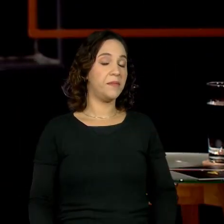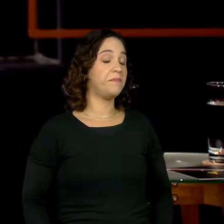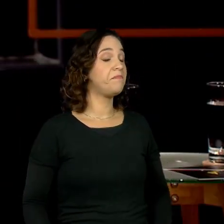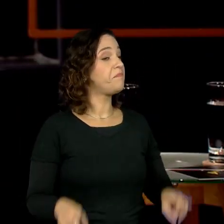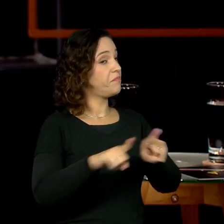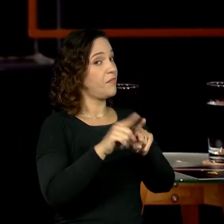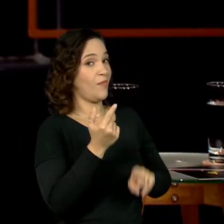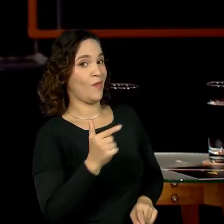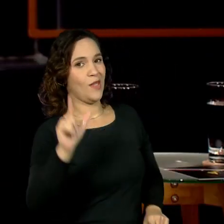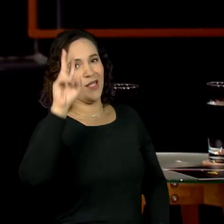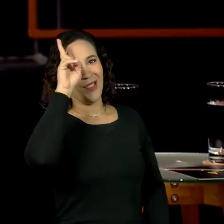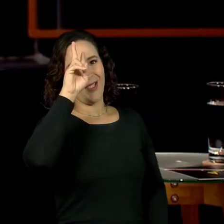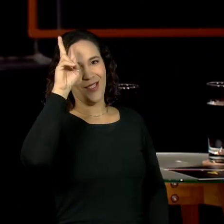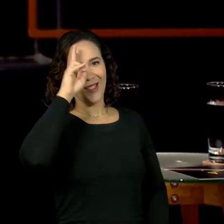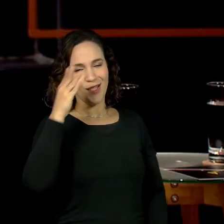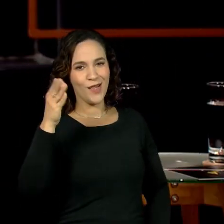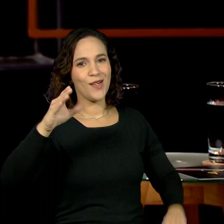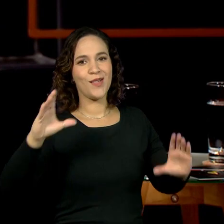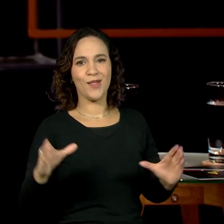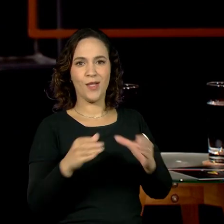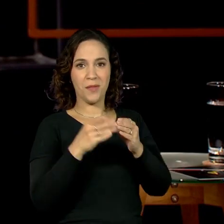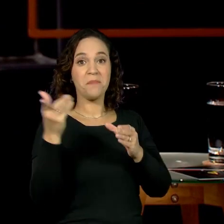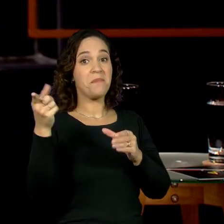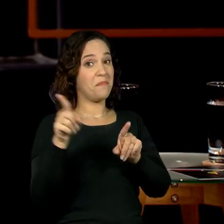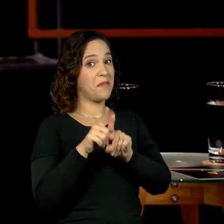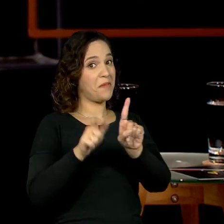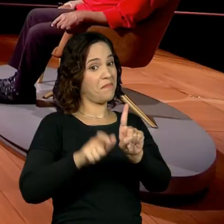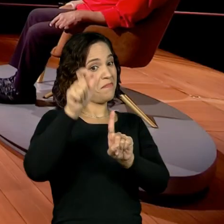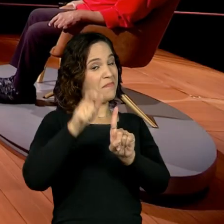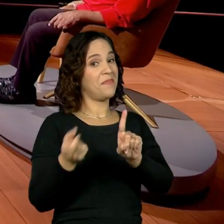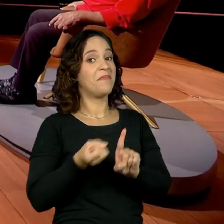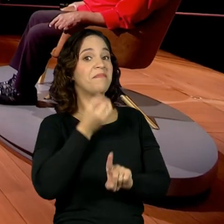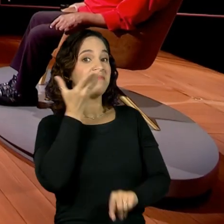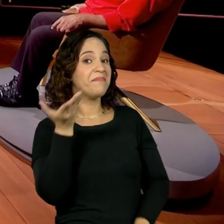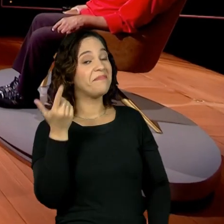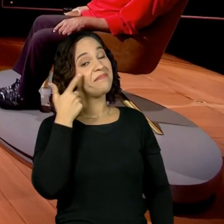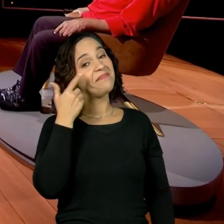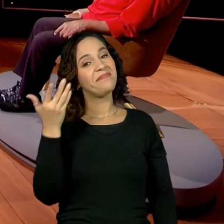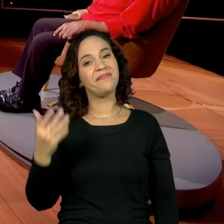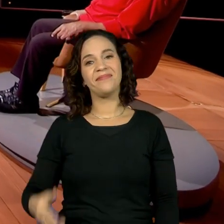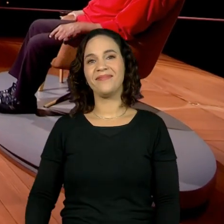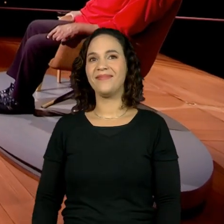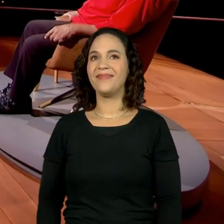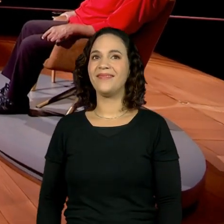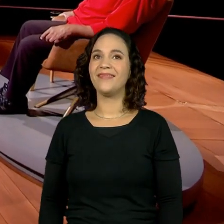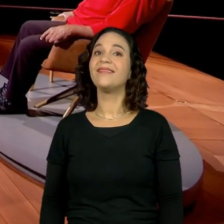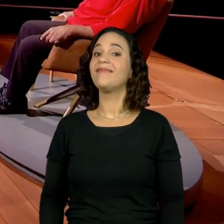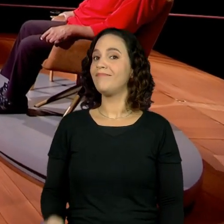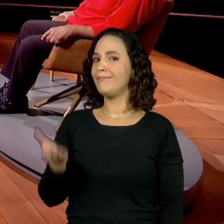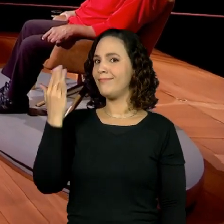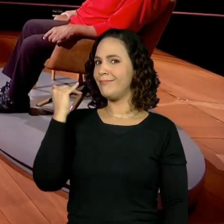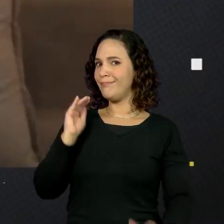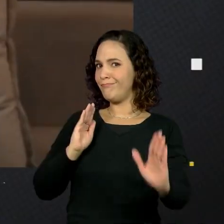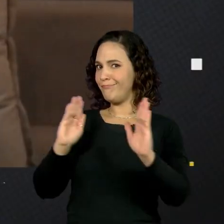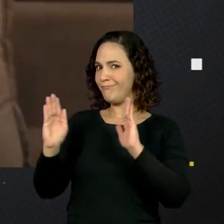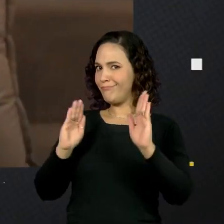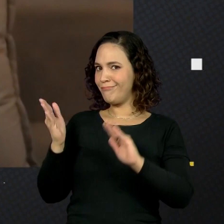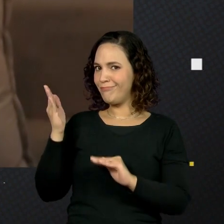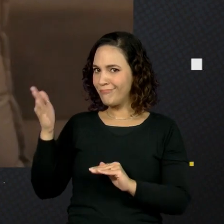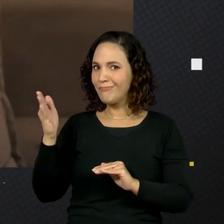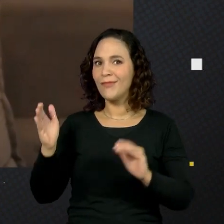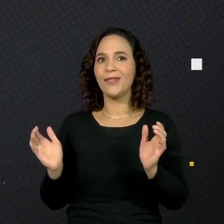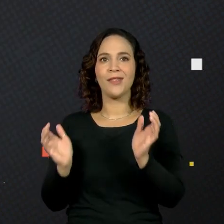componente histórico da Banda Redonda mandou uma mensagem para você. Na época da Banda Bandalha,